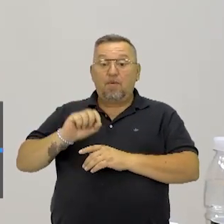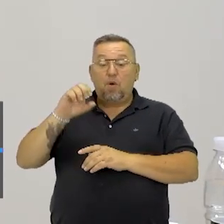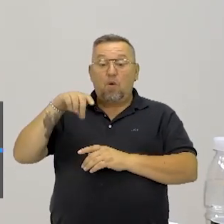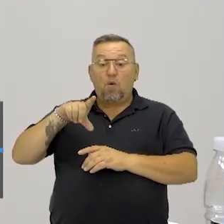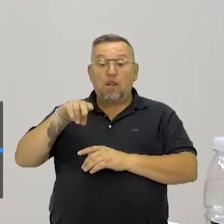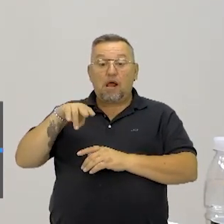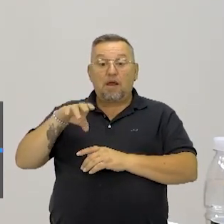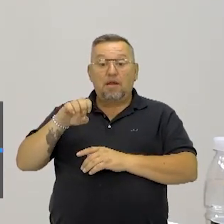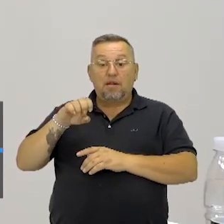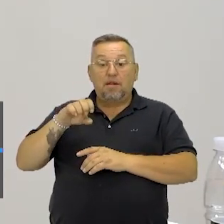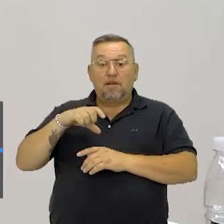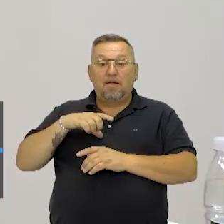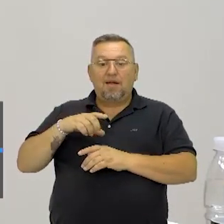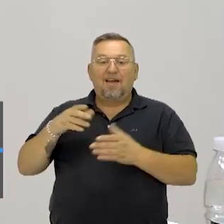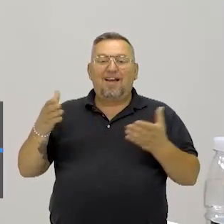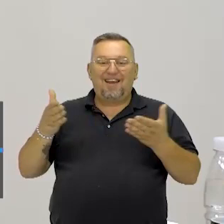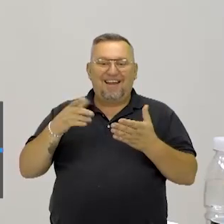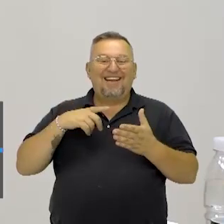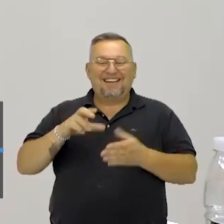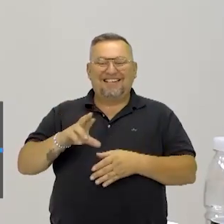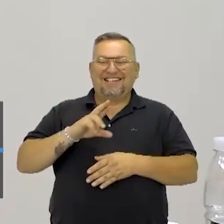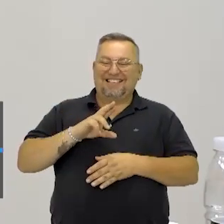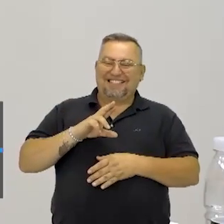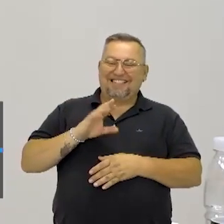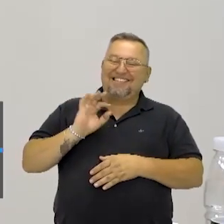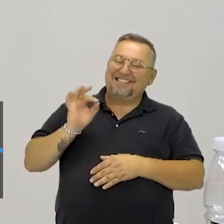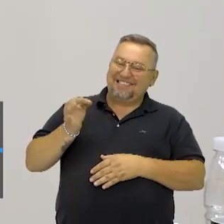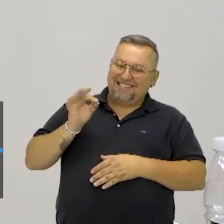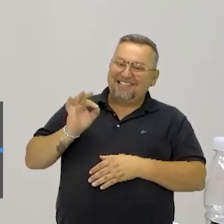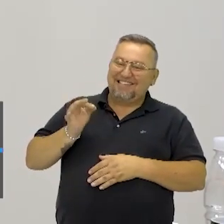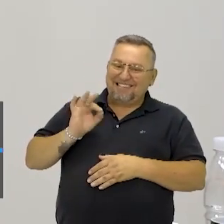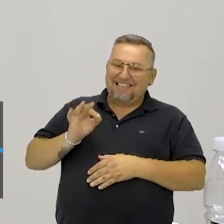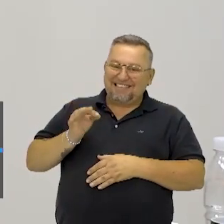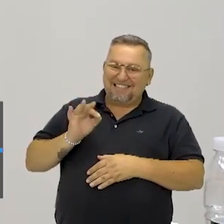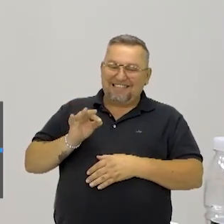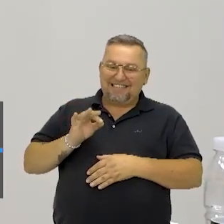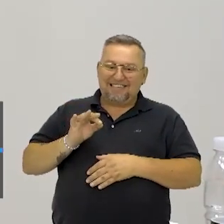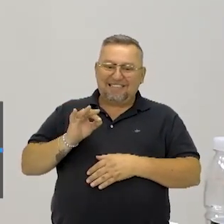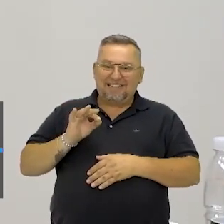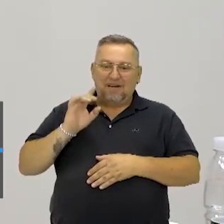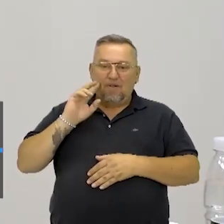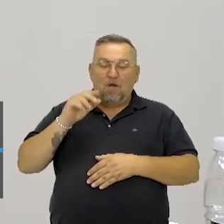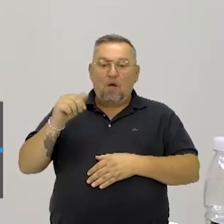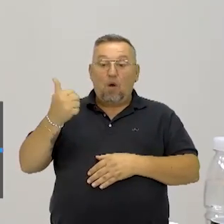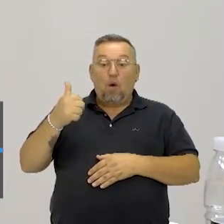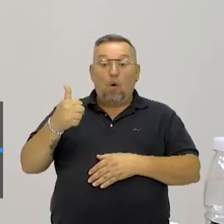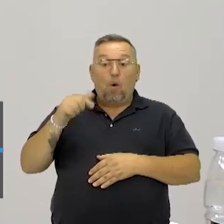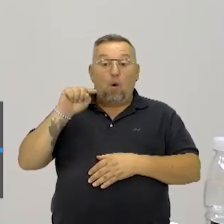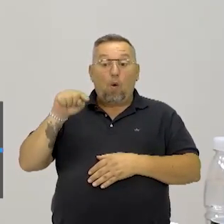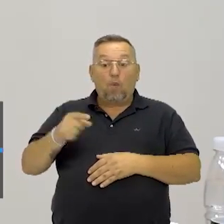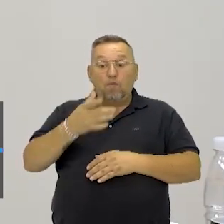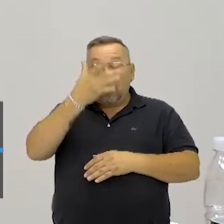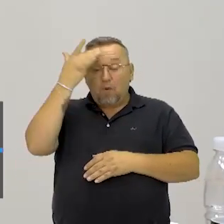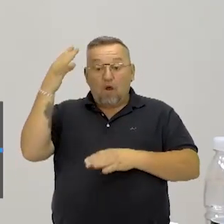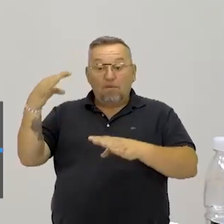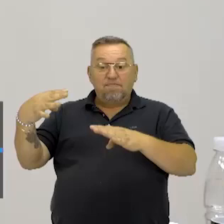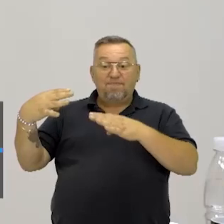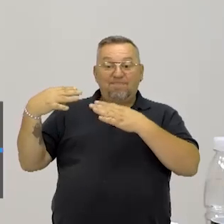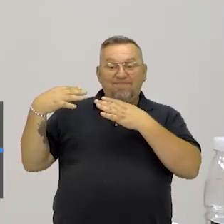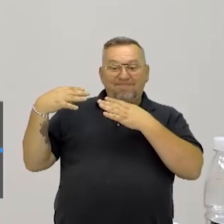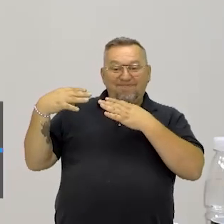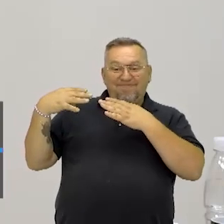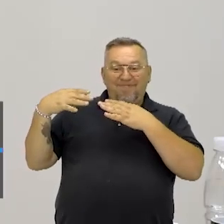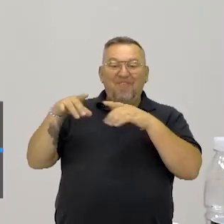online praticamente... Já agora apareceu o resultado, apareceu. Agora sim. Então, quase 11 mil pessoas aí ao vivo, online,